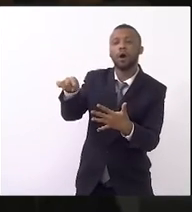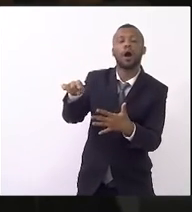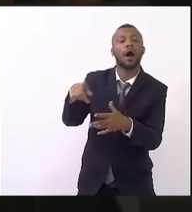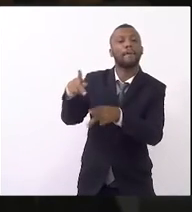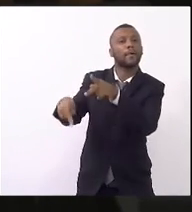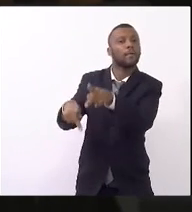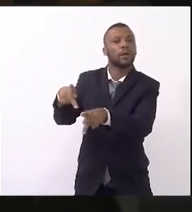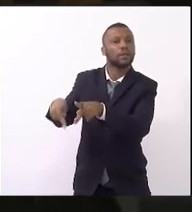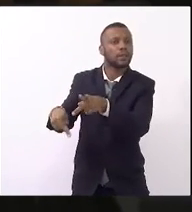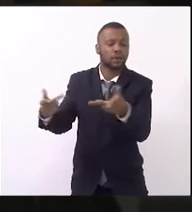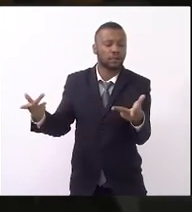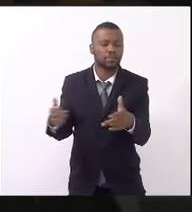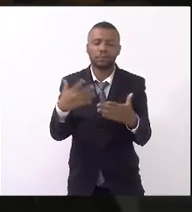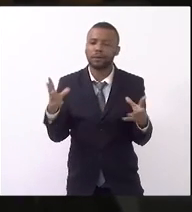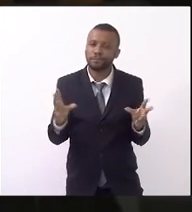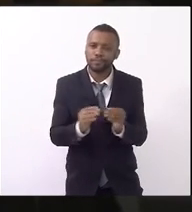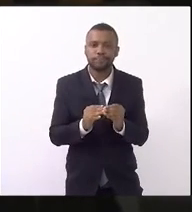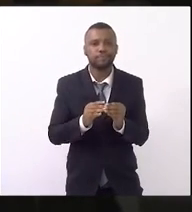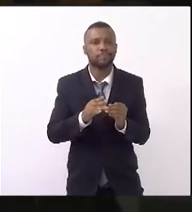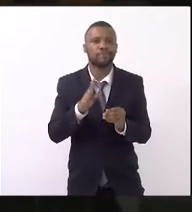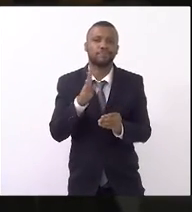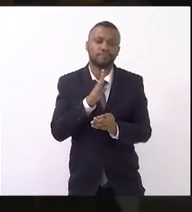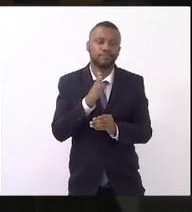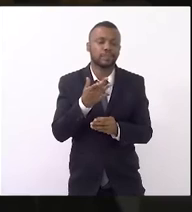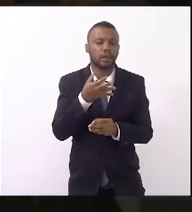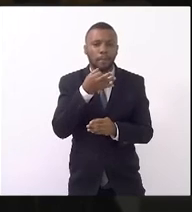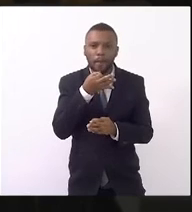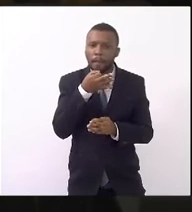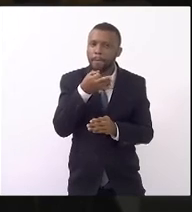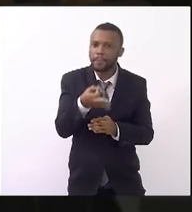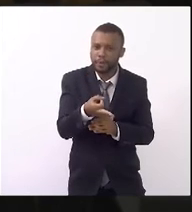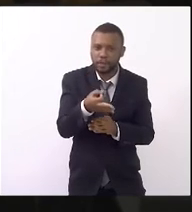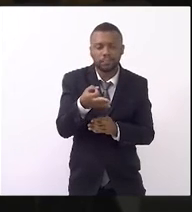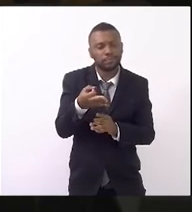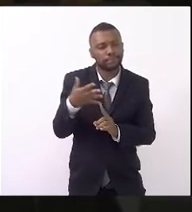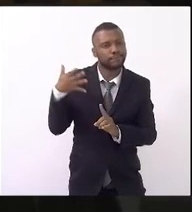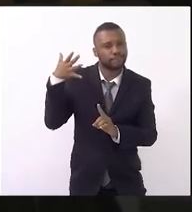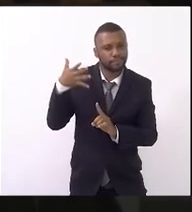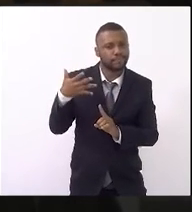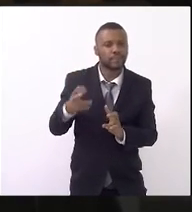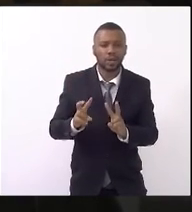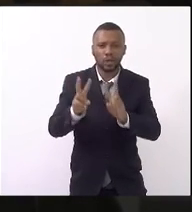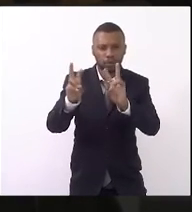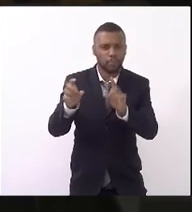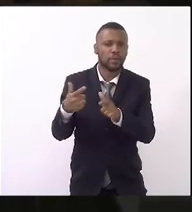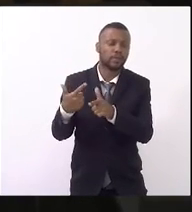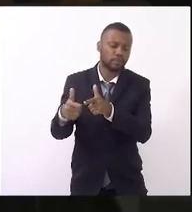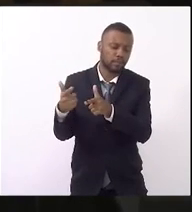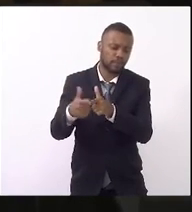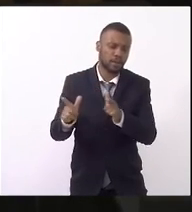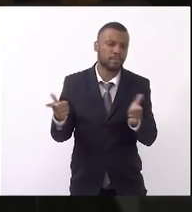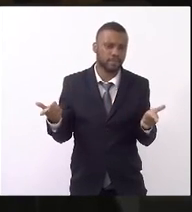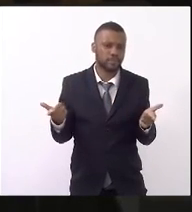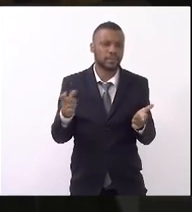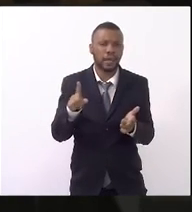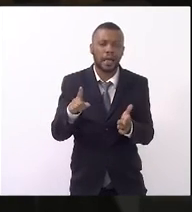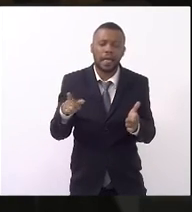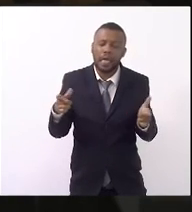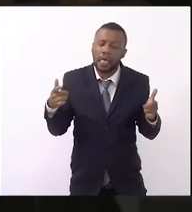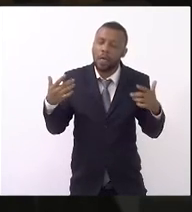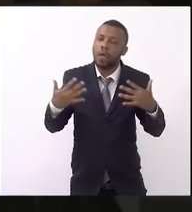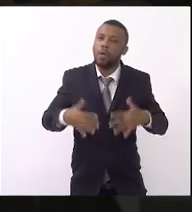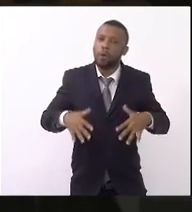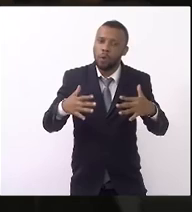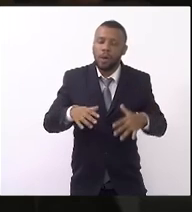senhora presidente, queria deixar aqui o meu opinamento sobre essa questão, que é